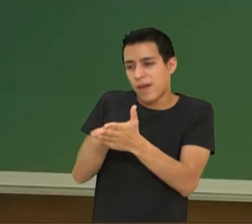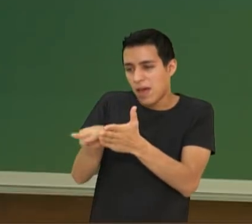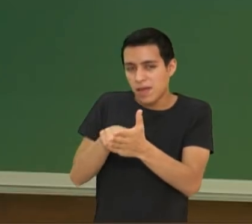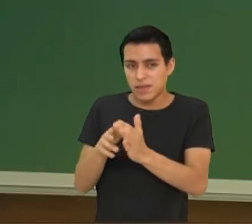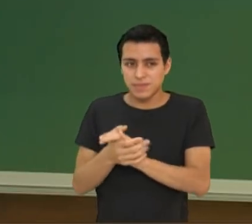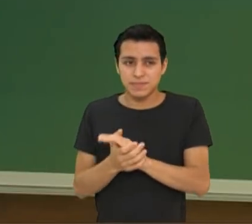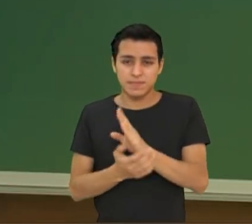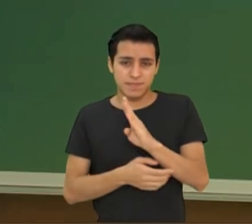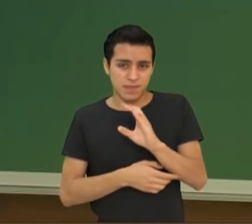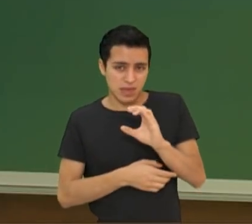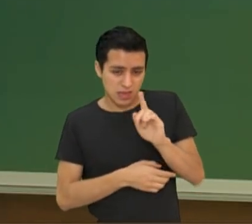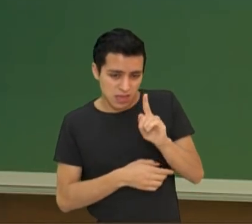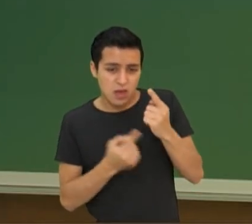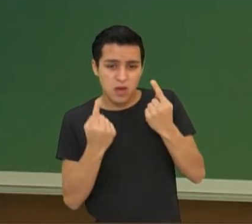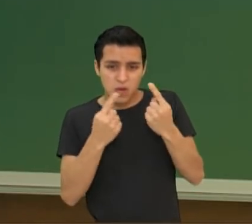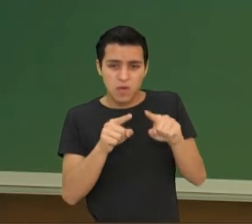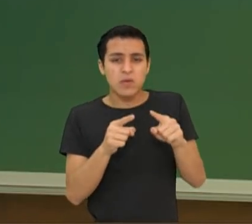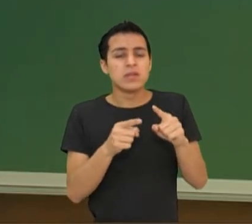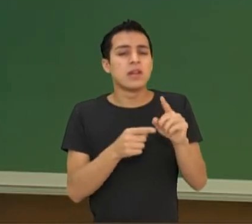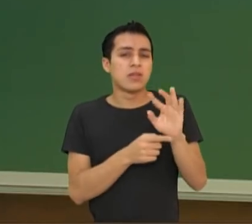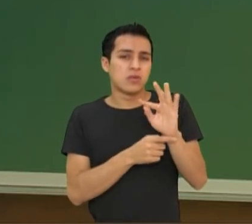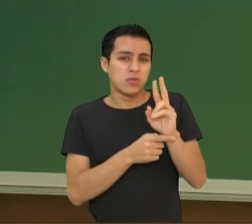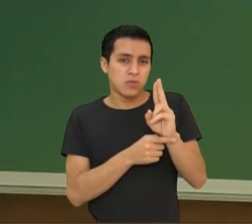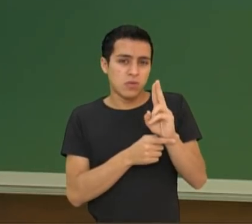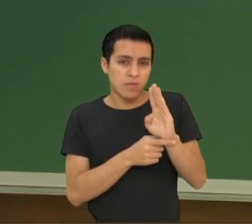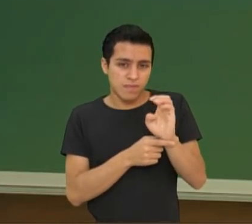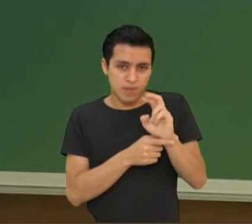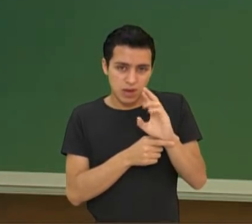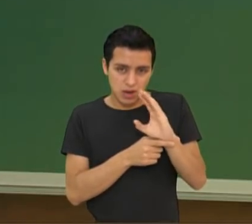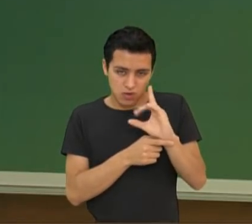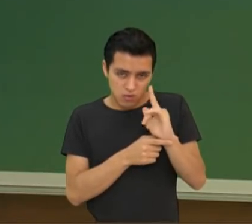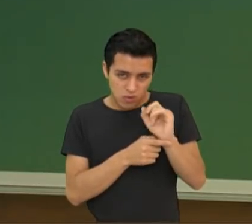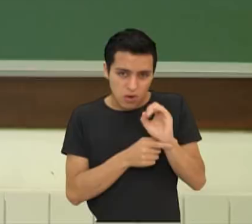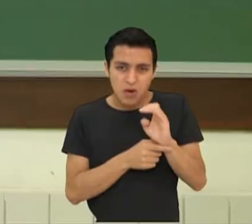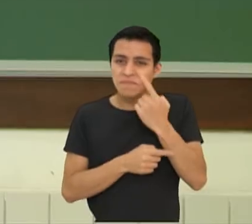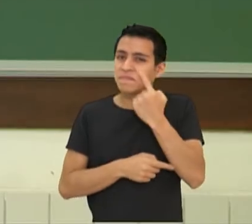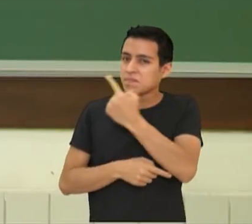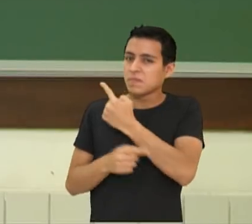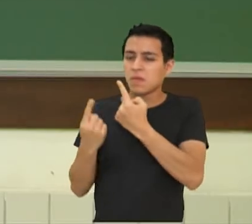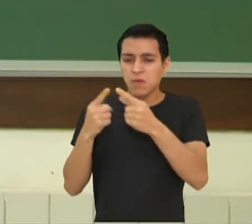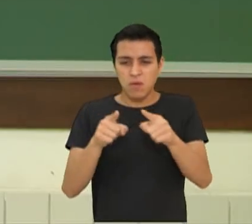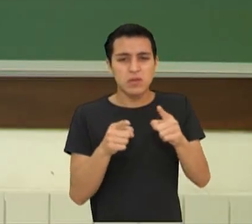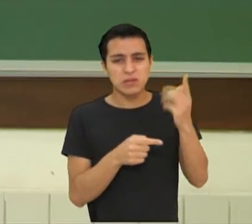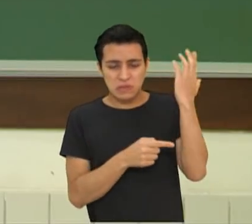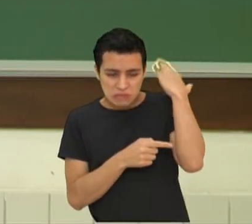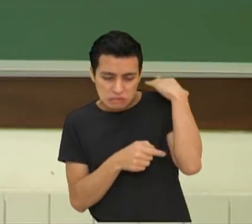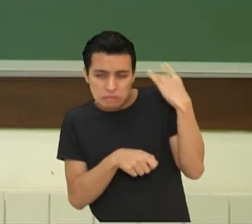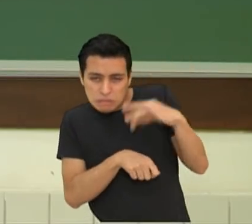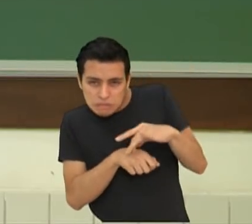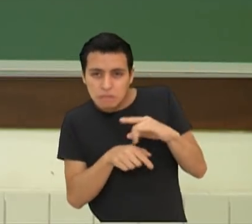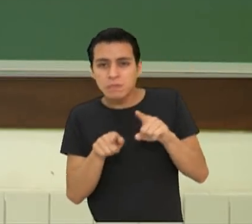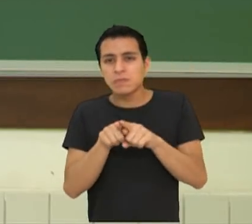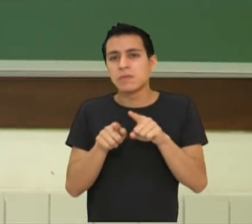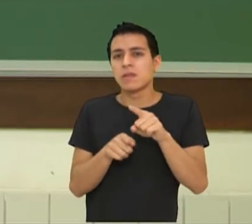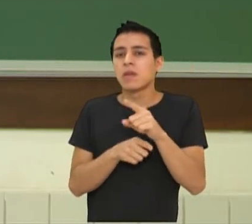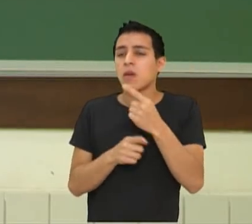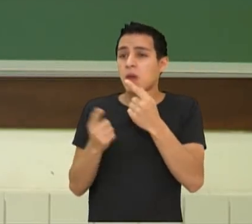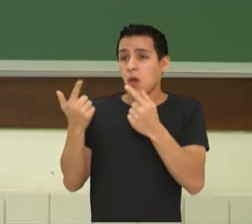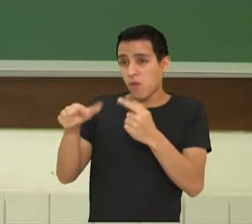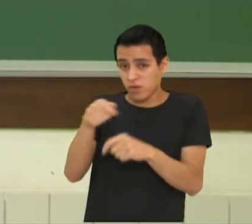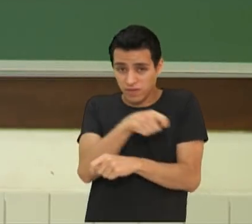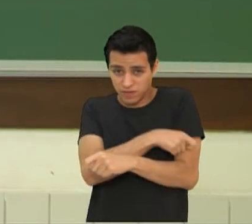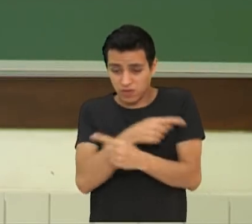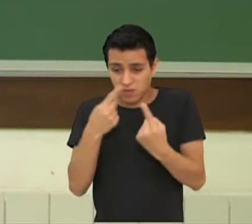A BCG contra a tuberculose, a pneumocócica contra a pneumonia, meningocócica